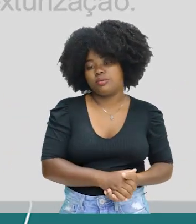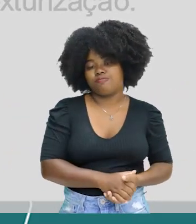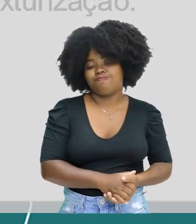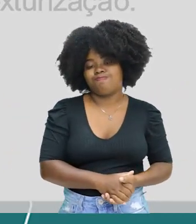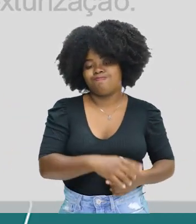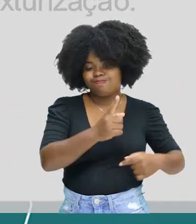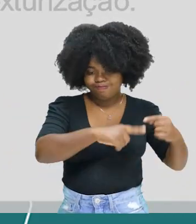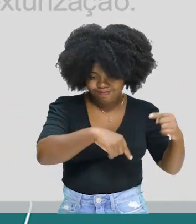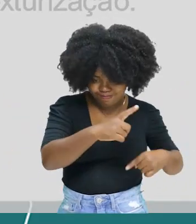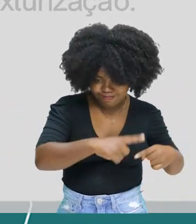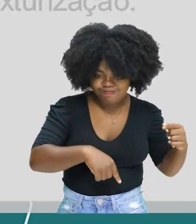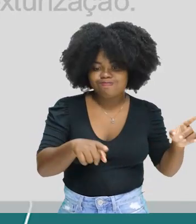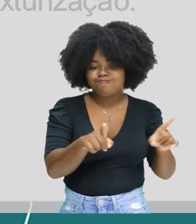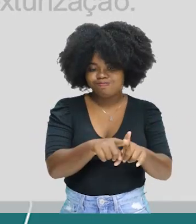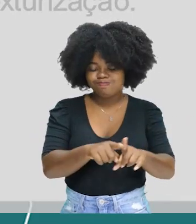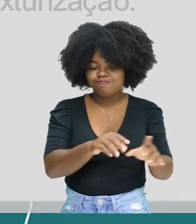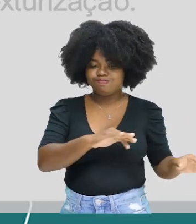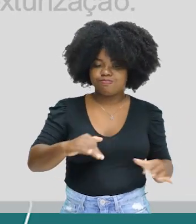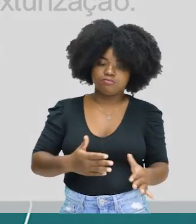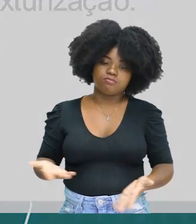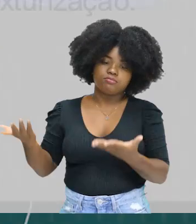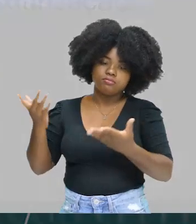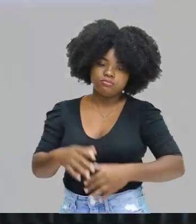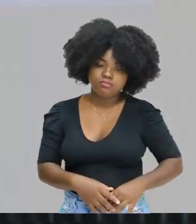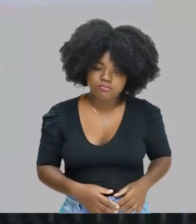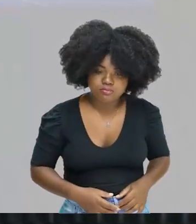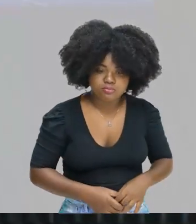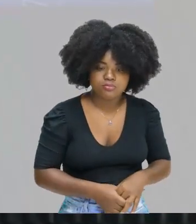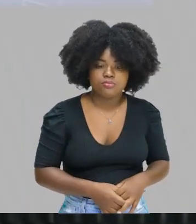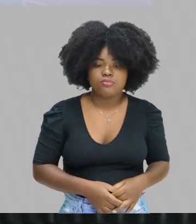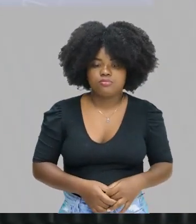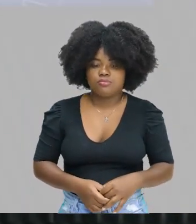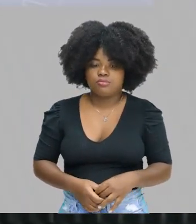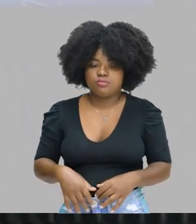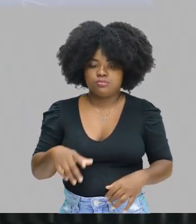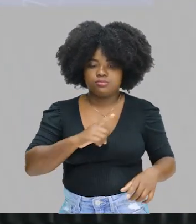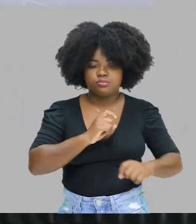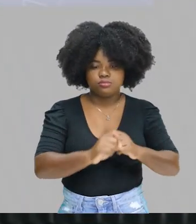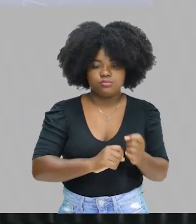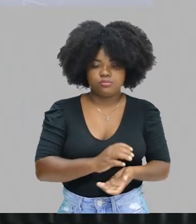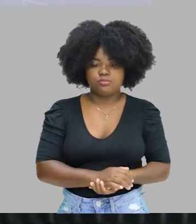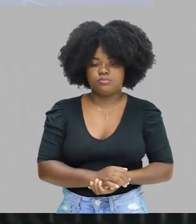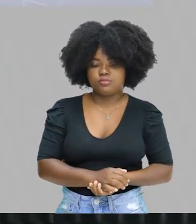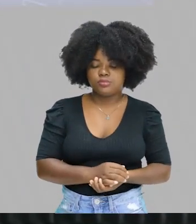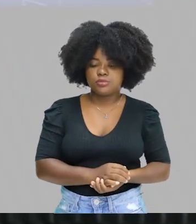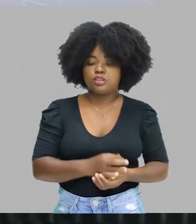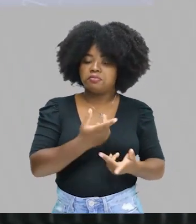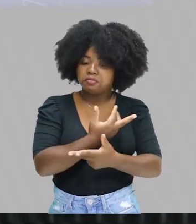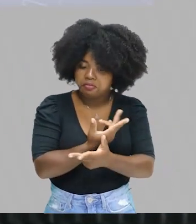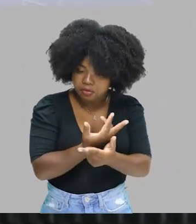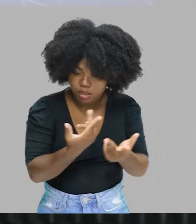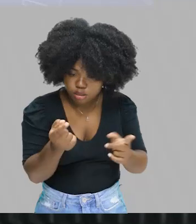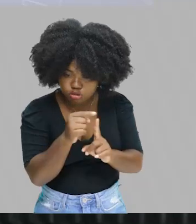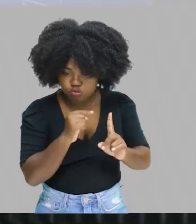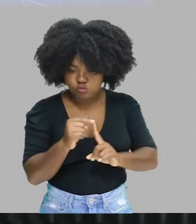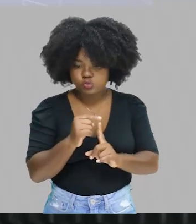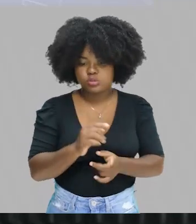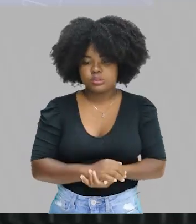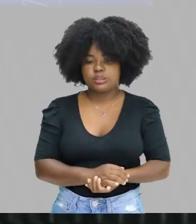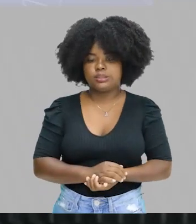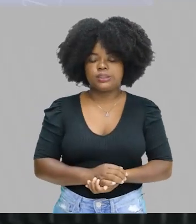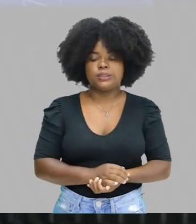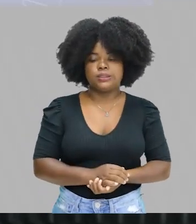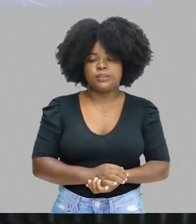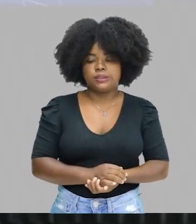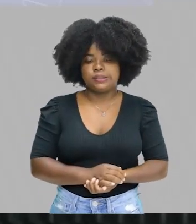que você precisa. O entalhe, feito de esculturas de madeira, né, e depois com essas ferramentas são utilizadas,